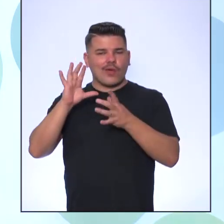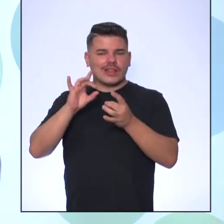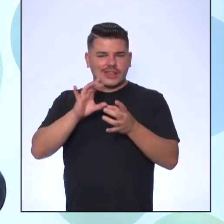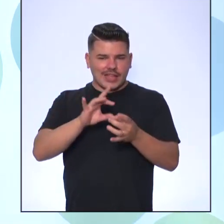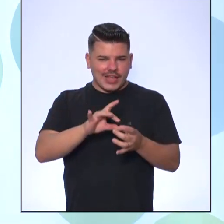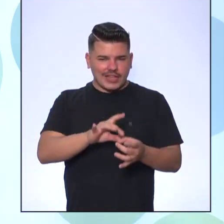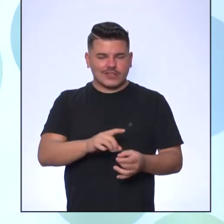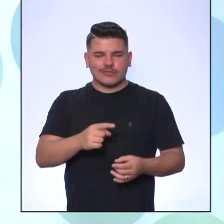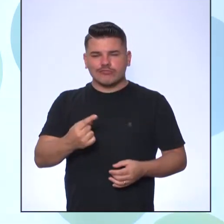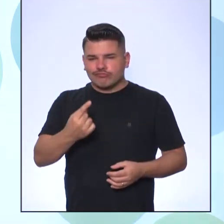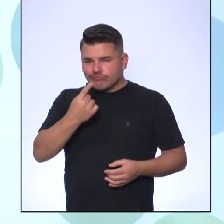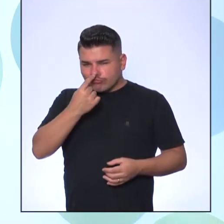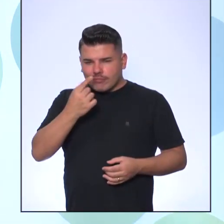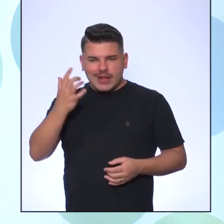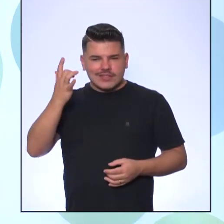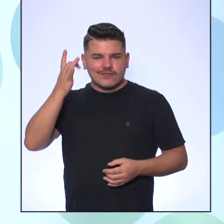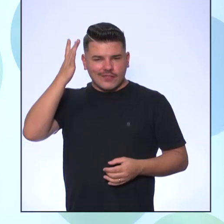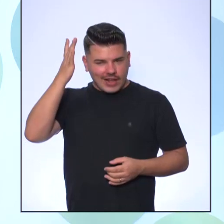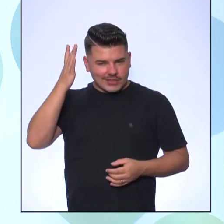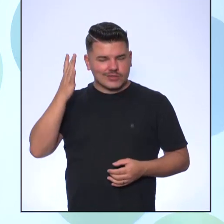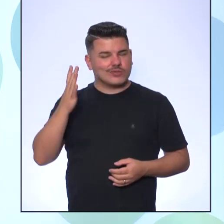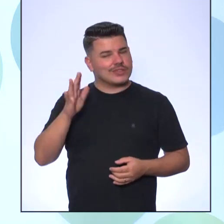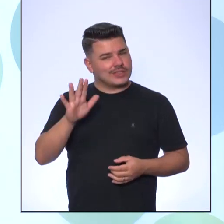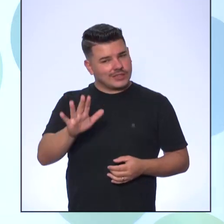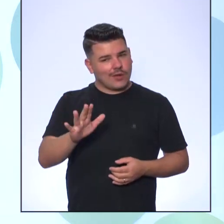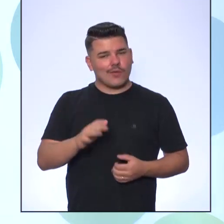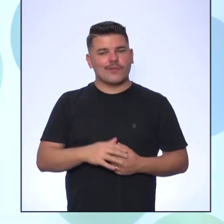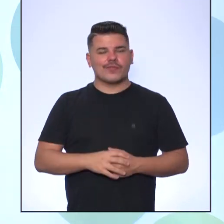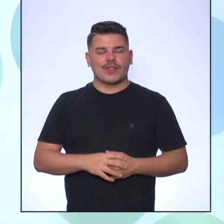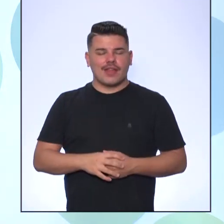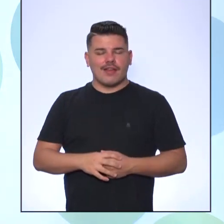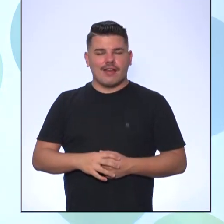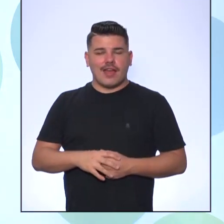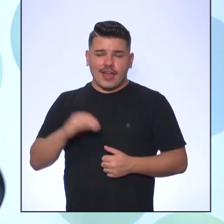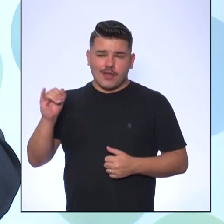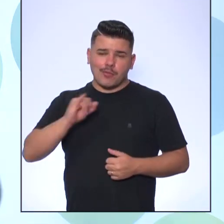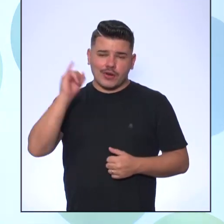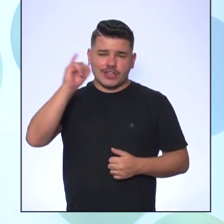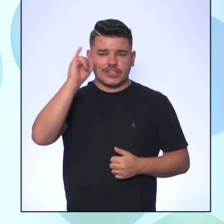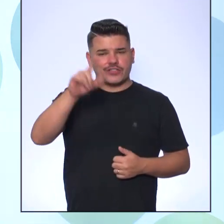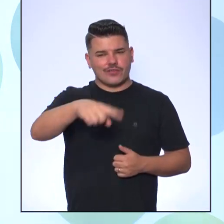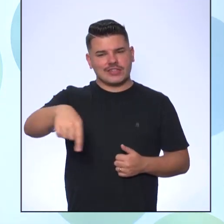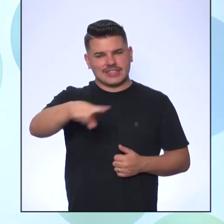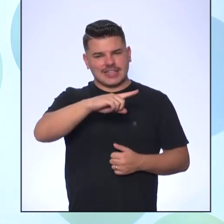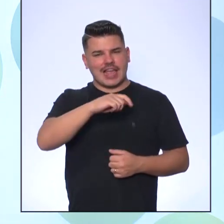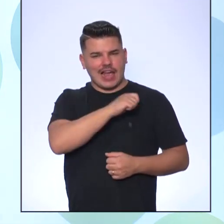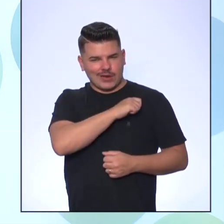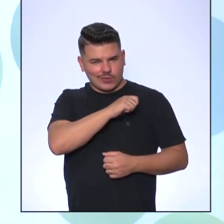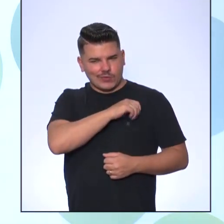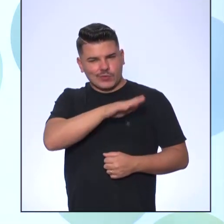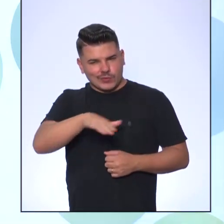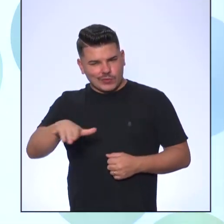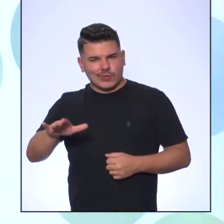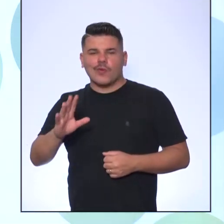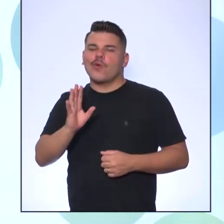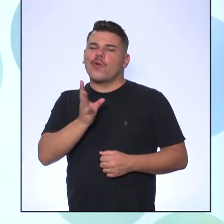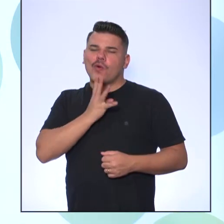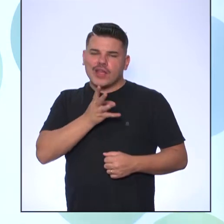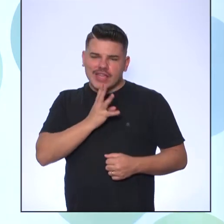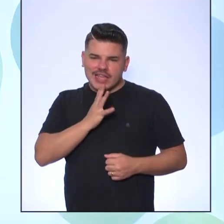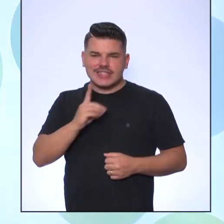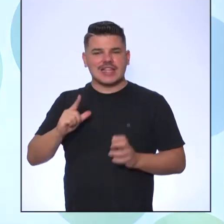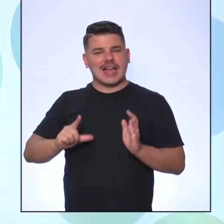certa finalidade, né? Então, acho imprescindível que o aluno tenha contato realmente com a matriz de referência do